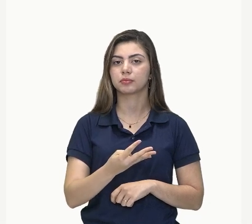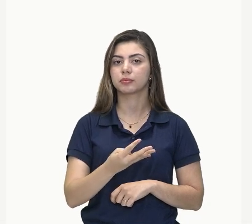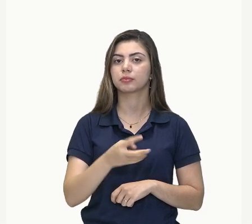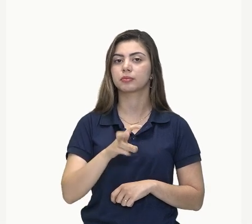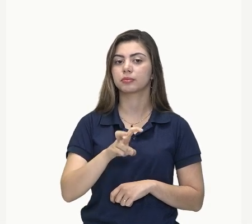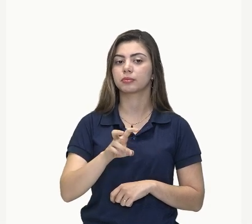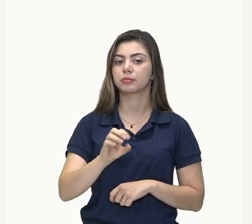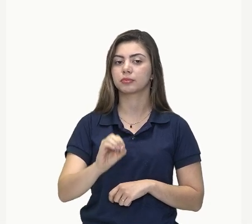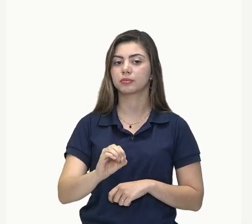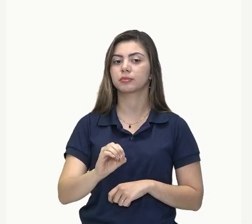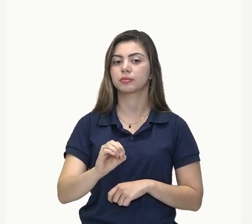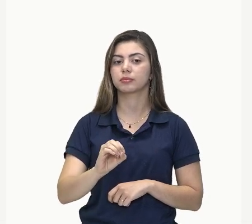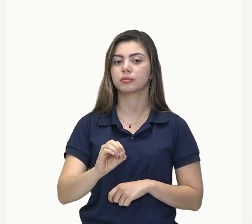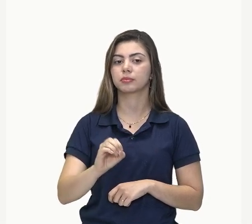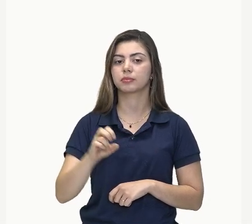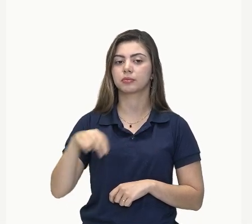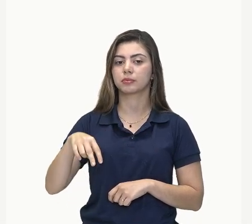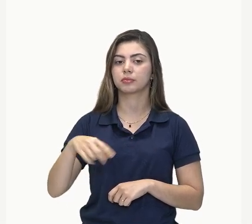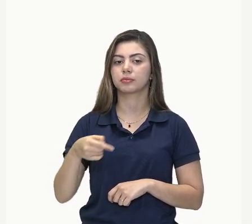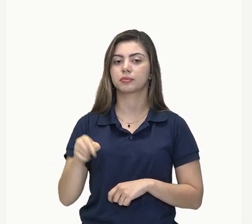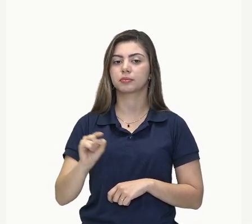450 π.